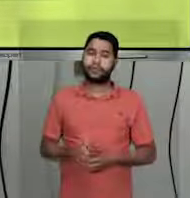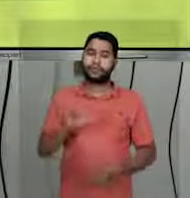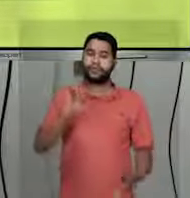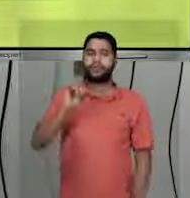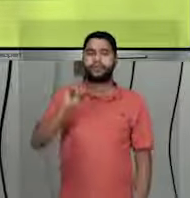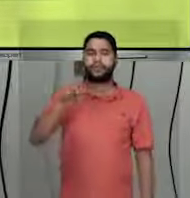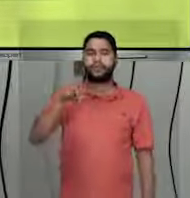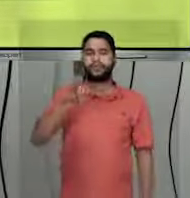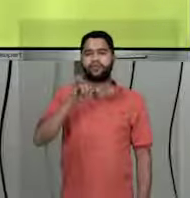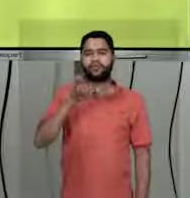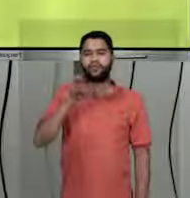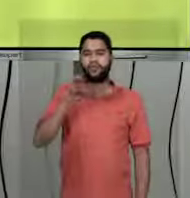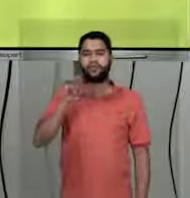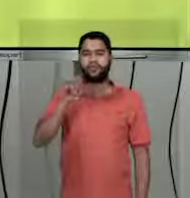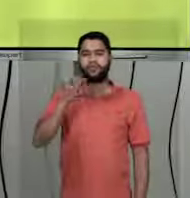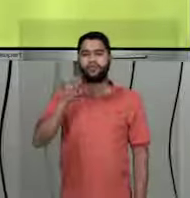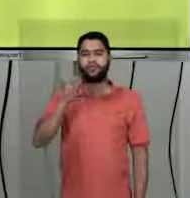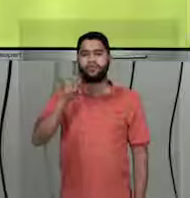conjuntivite.